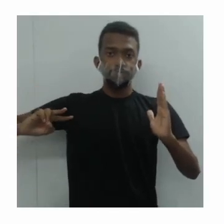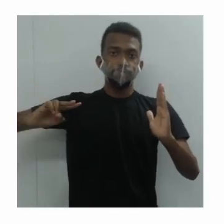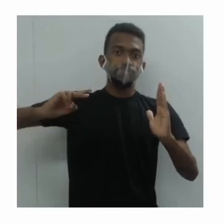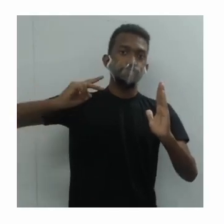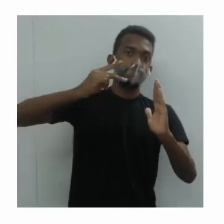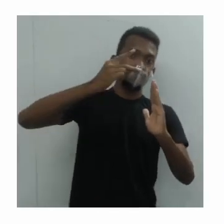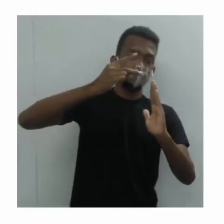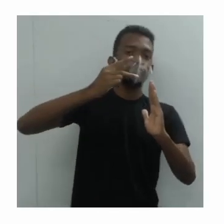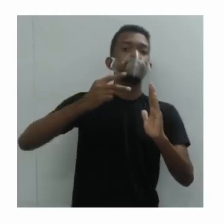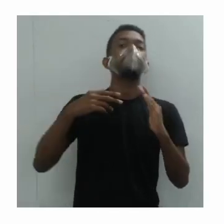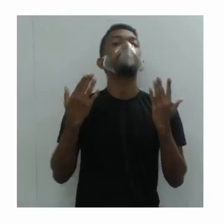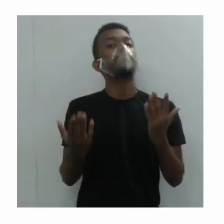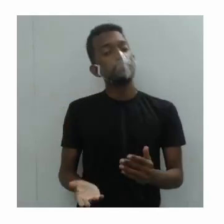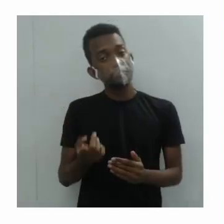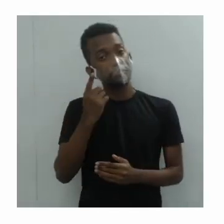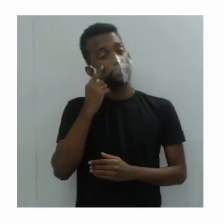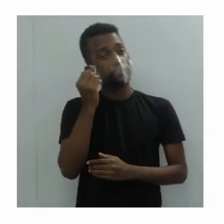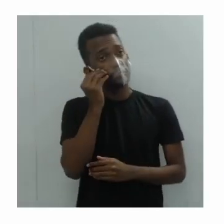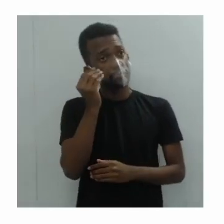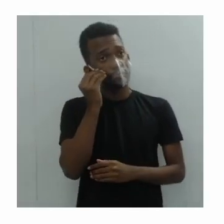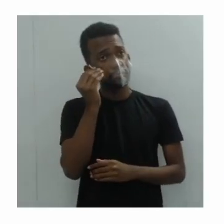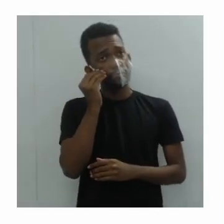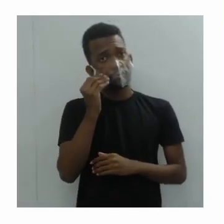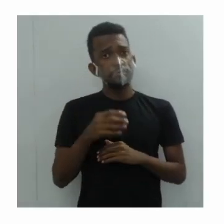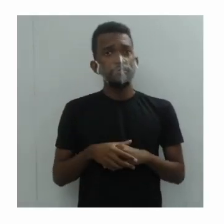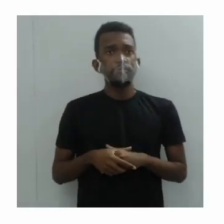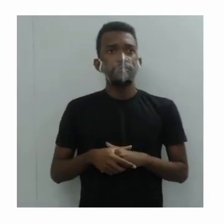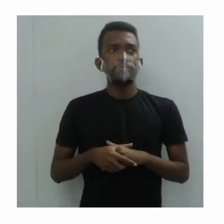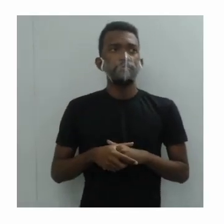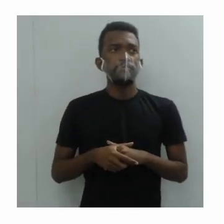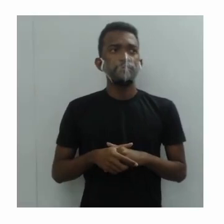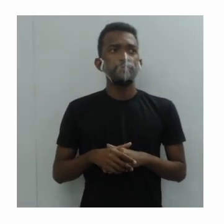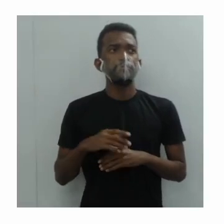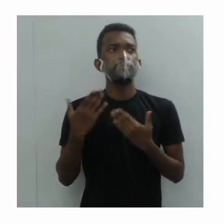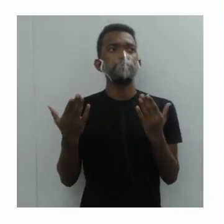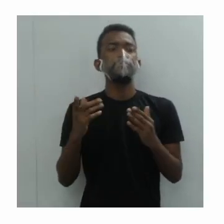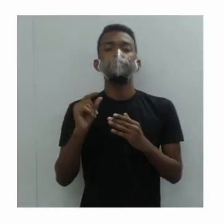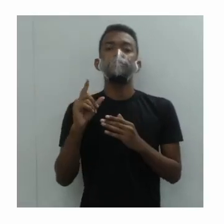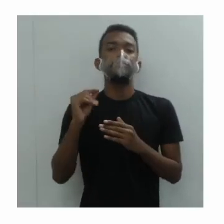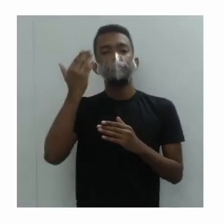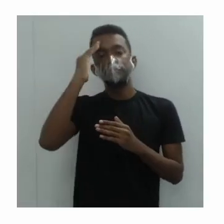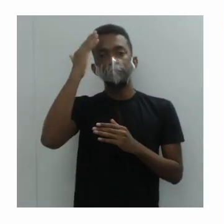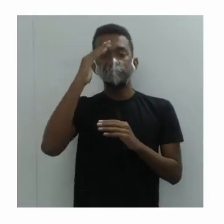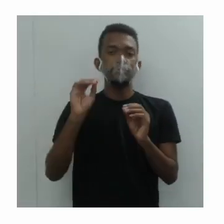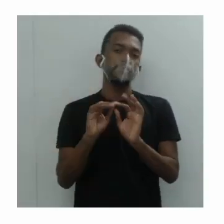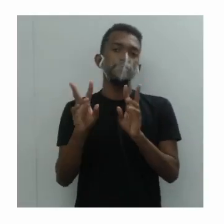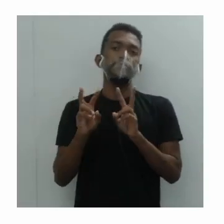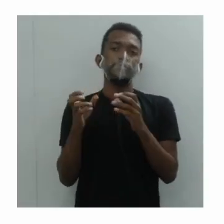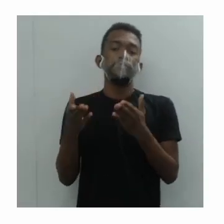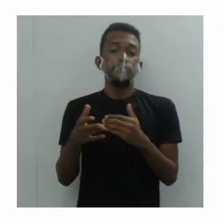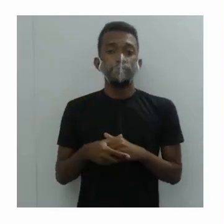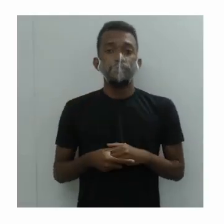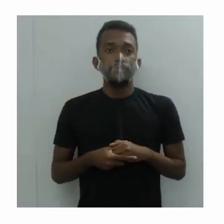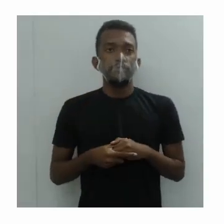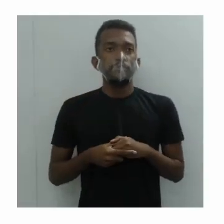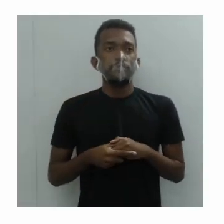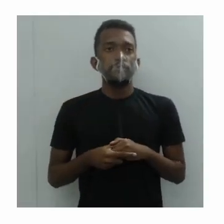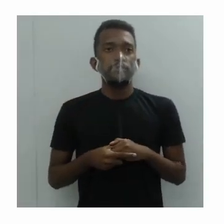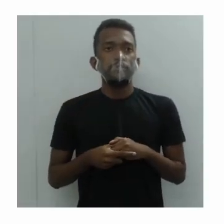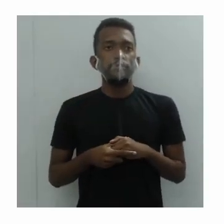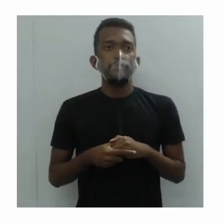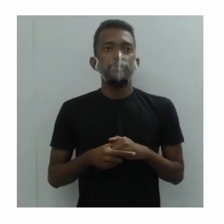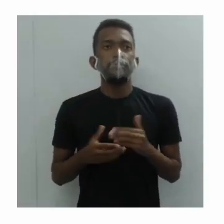Então, observe. O que é que a gente tira? Qual é a conclusão que a gente tira daí? A gente,